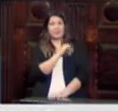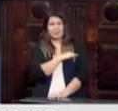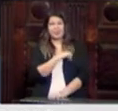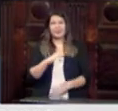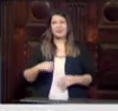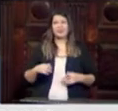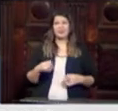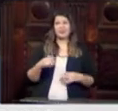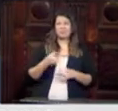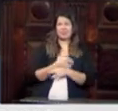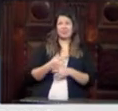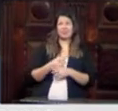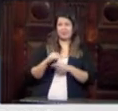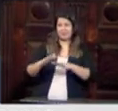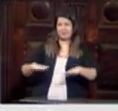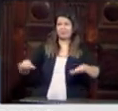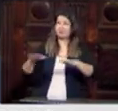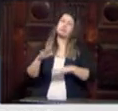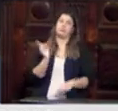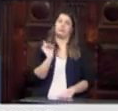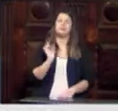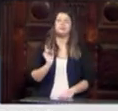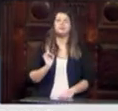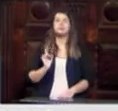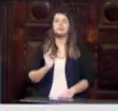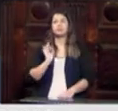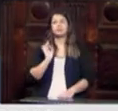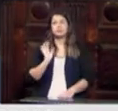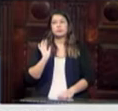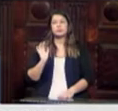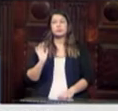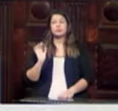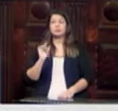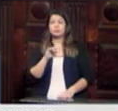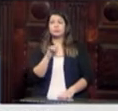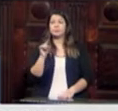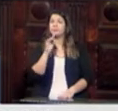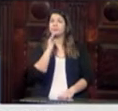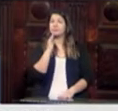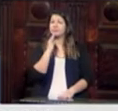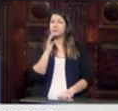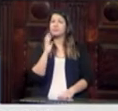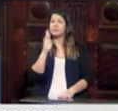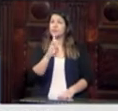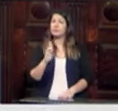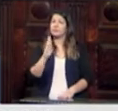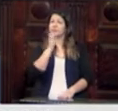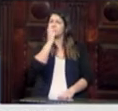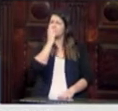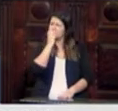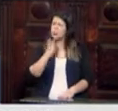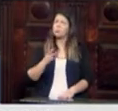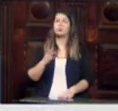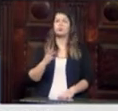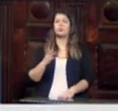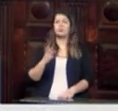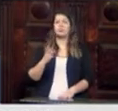Janeiro, minha baixada. Enfim, mas quem usa, faz bem usar, porque é até uma